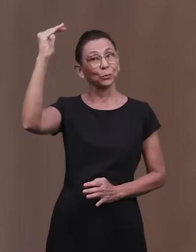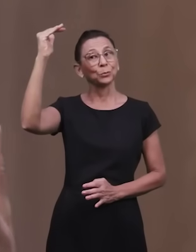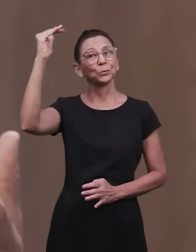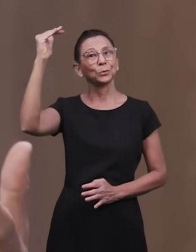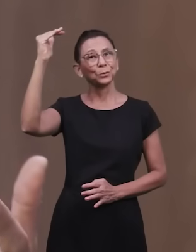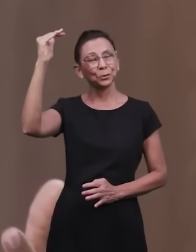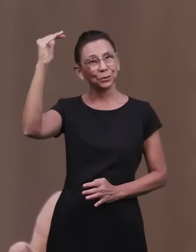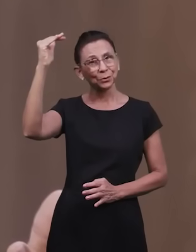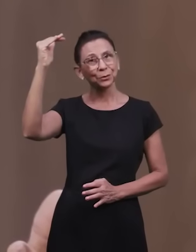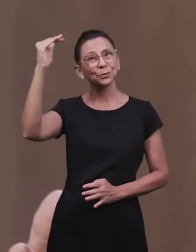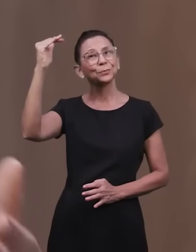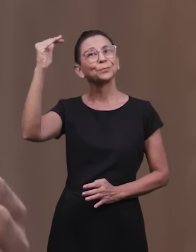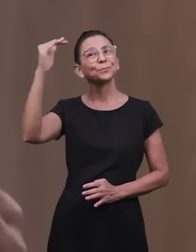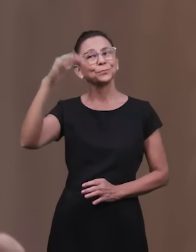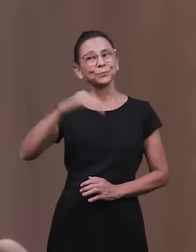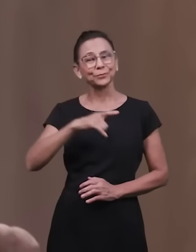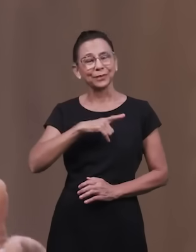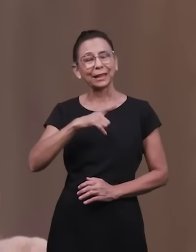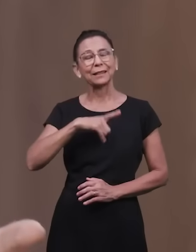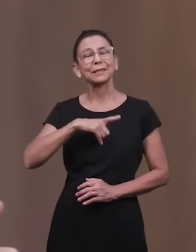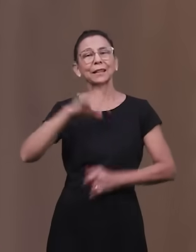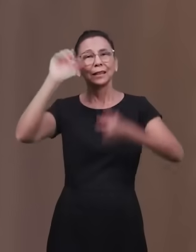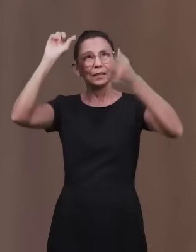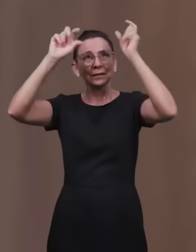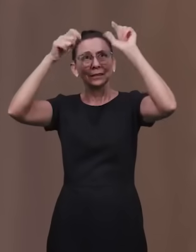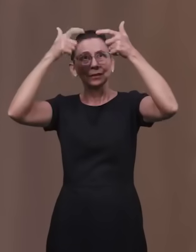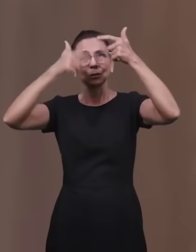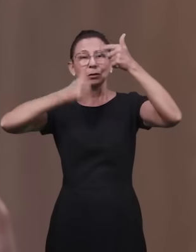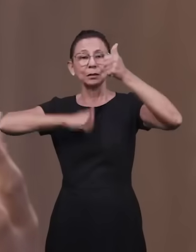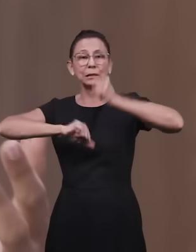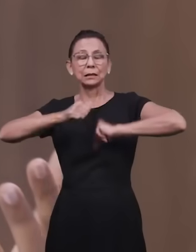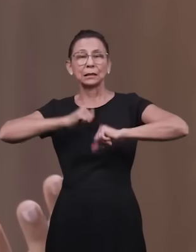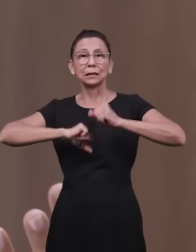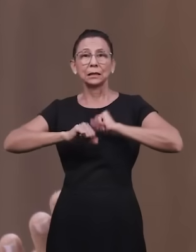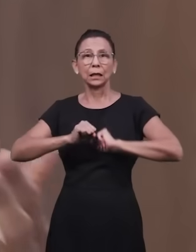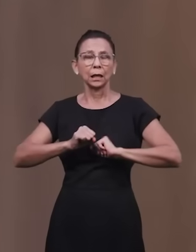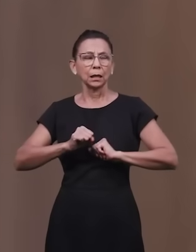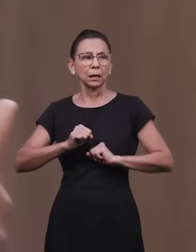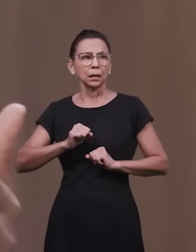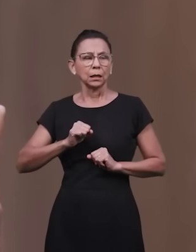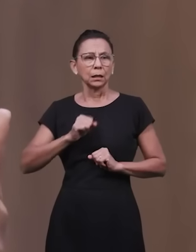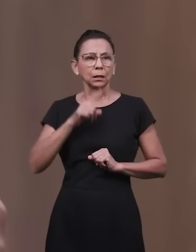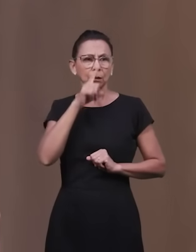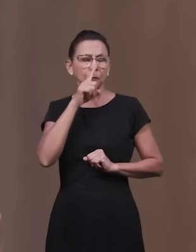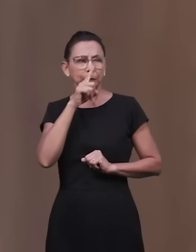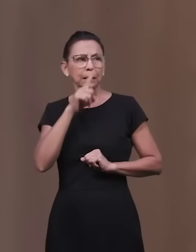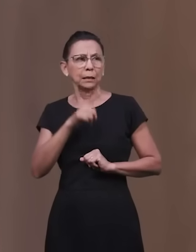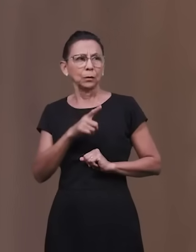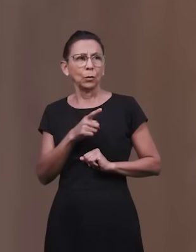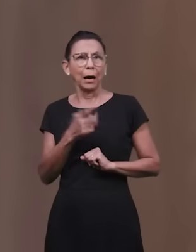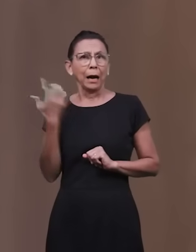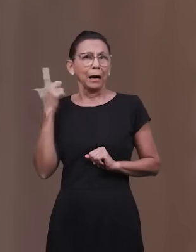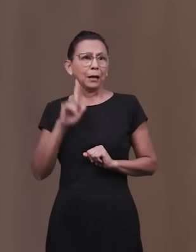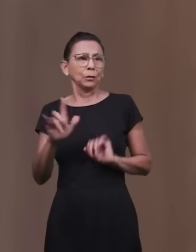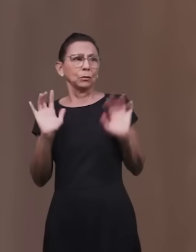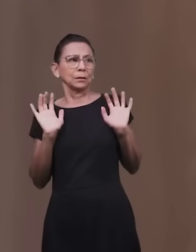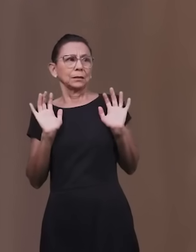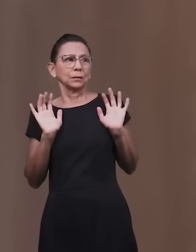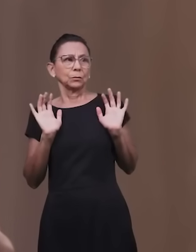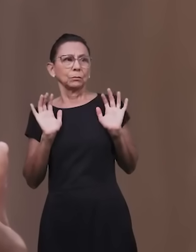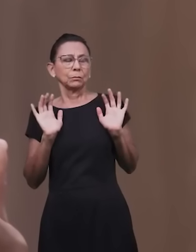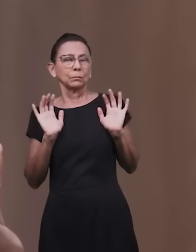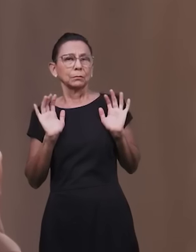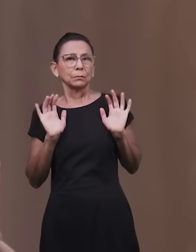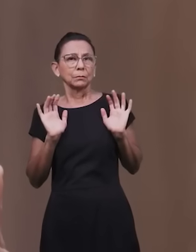mais vulneráveis a transtorno de ansiedade, porque diante de um perigo, a sensação de que eu não posso lidar com